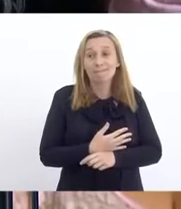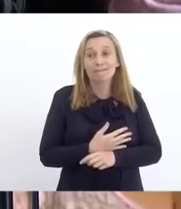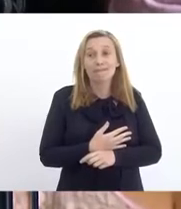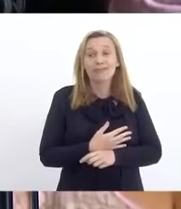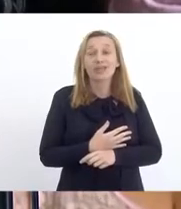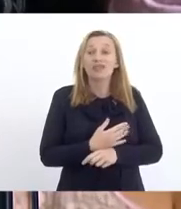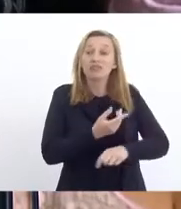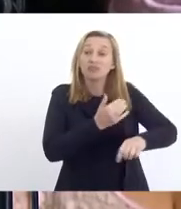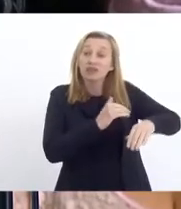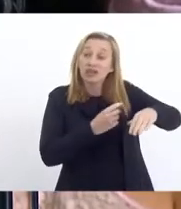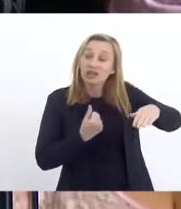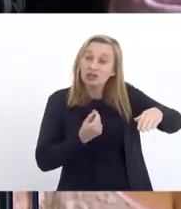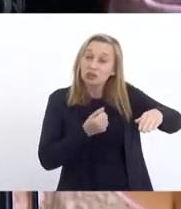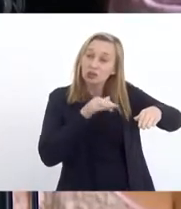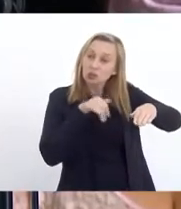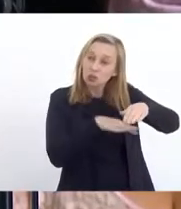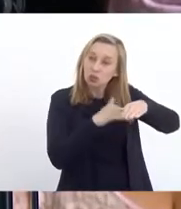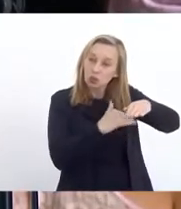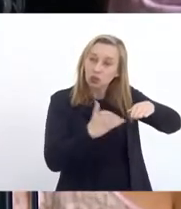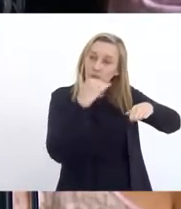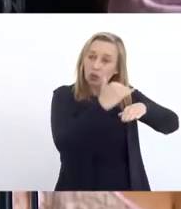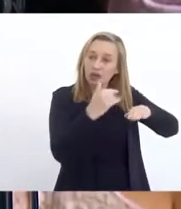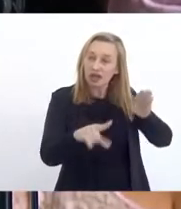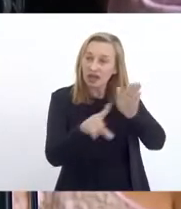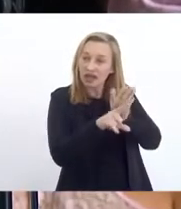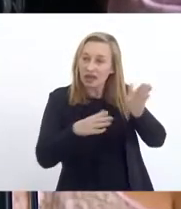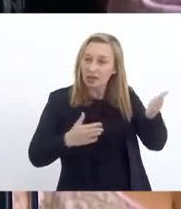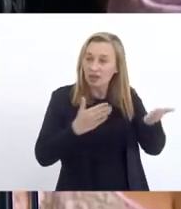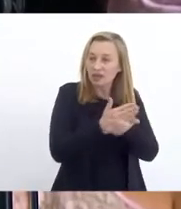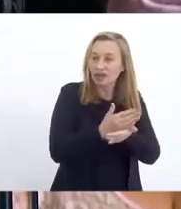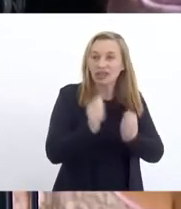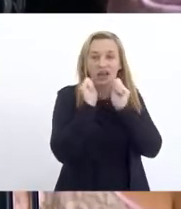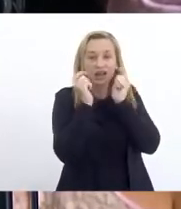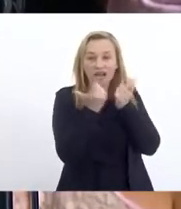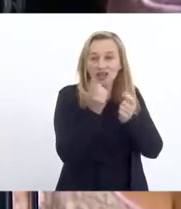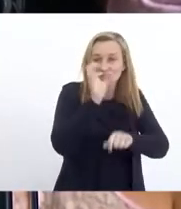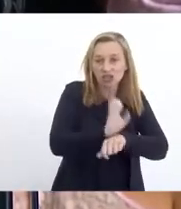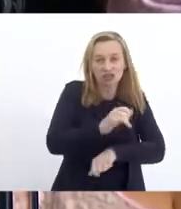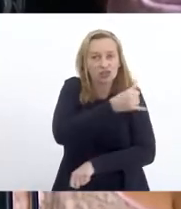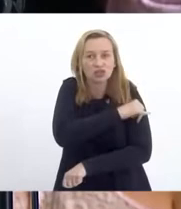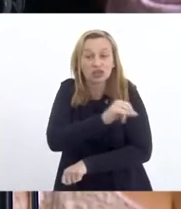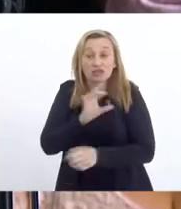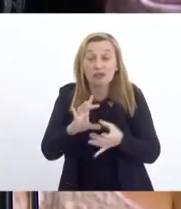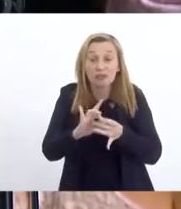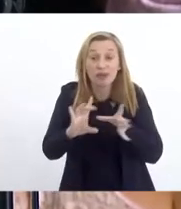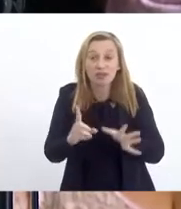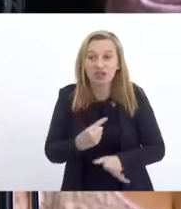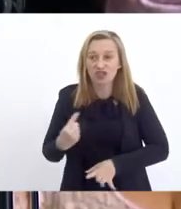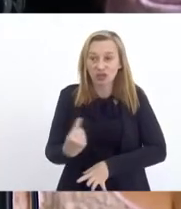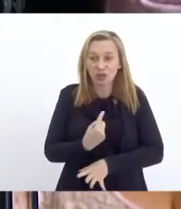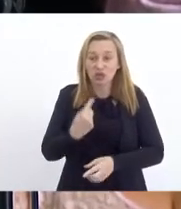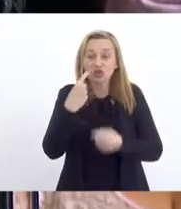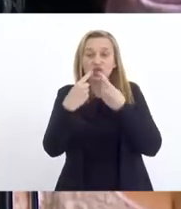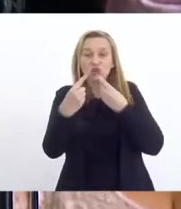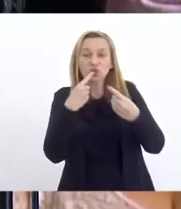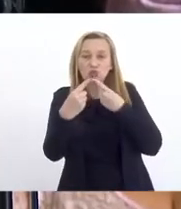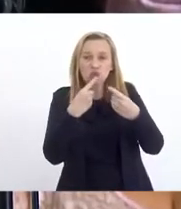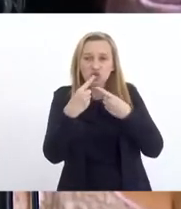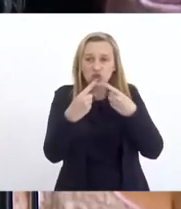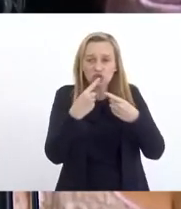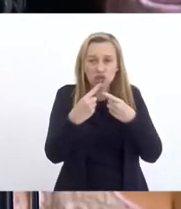fundo soberano, através da lei aprovada na Alerge e o Estado do Rio de Janeiro, que vai nos permitir discutir,